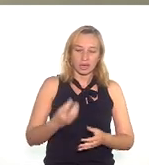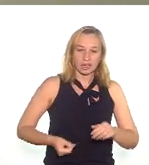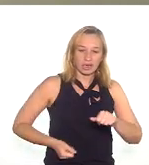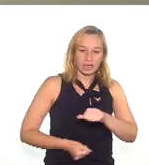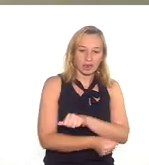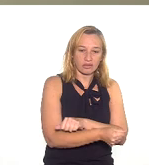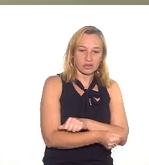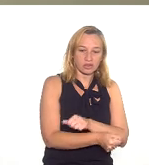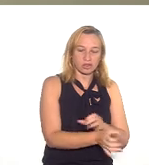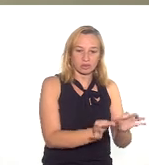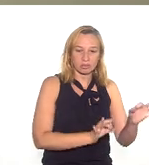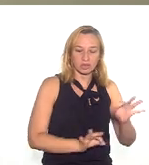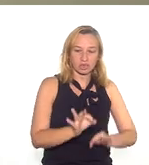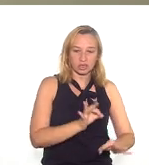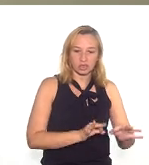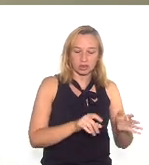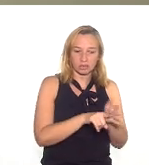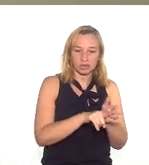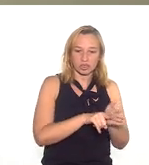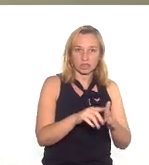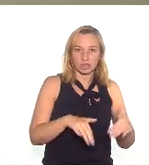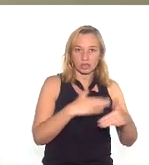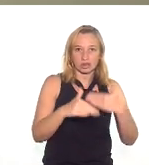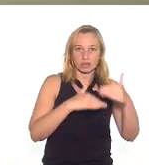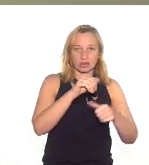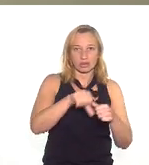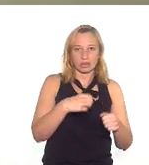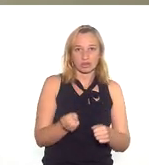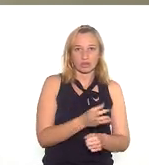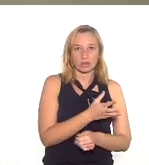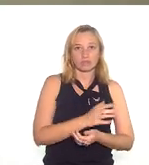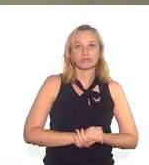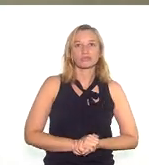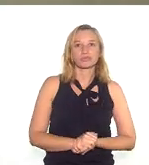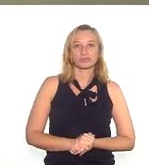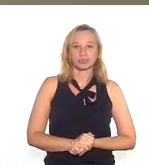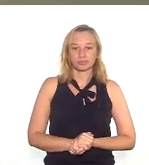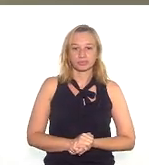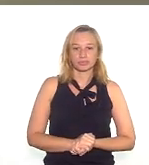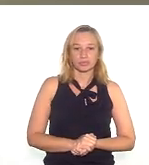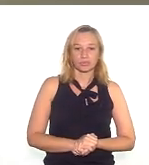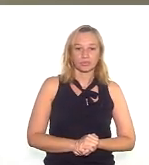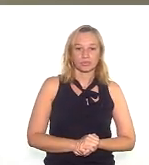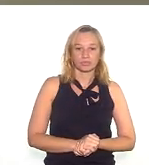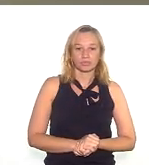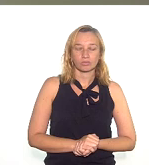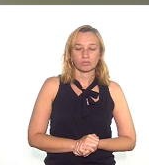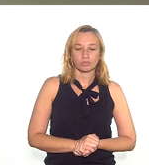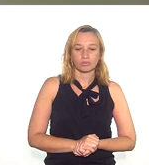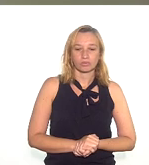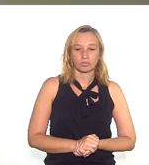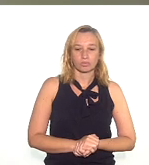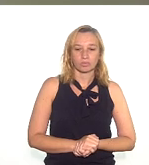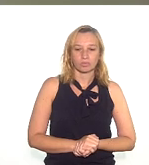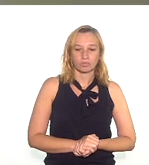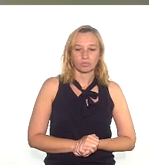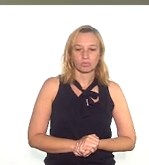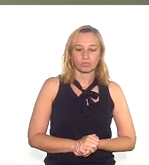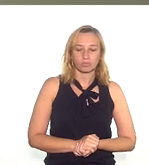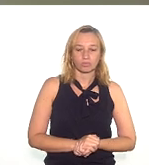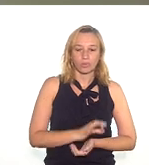em planejamento, em pesquisa, desenvolvimento e inovação. A gente quer ter uma noção